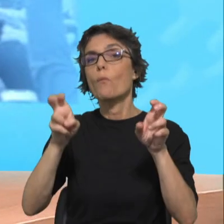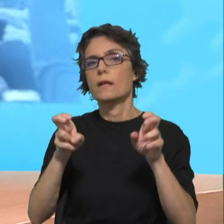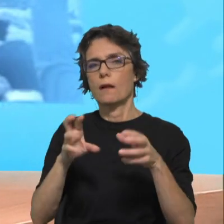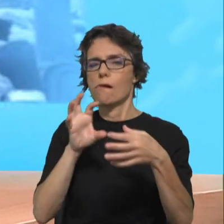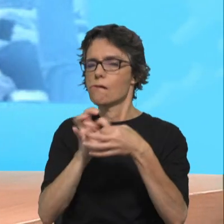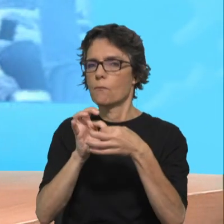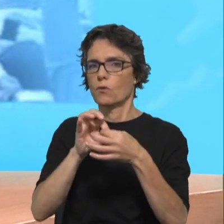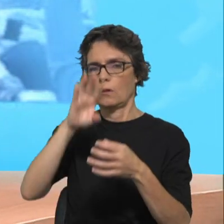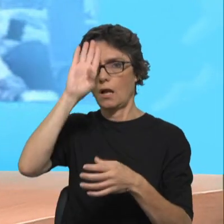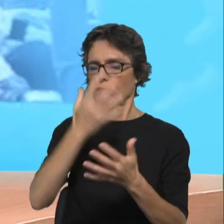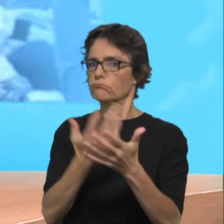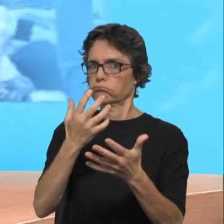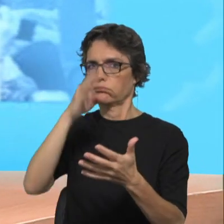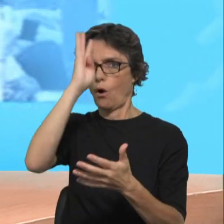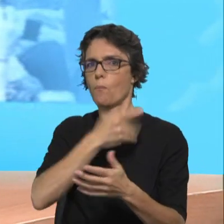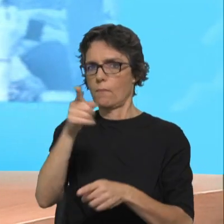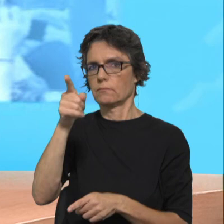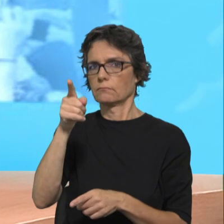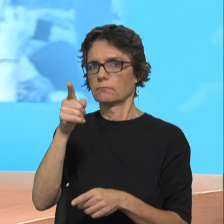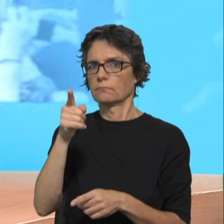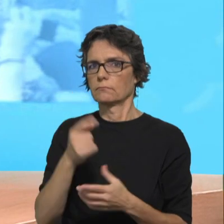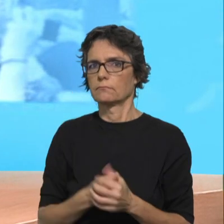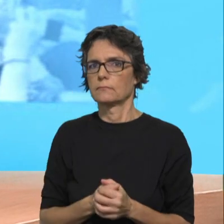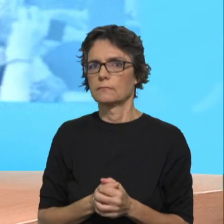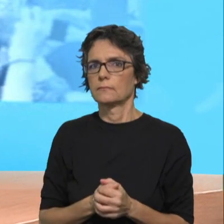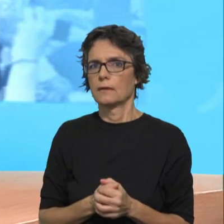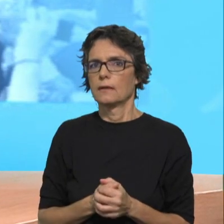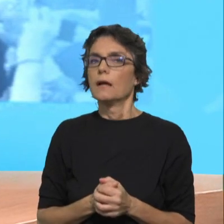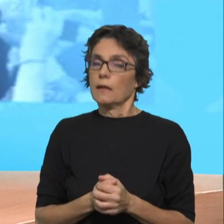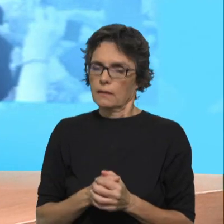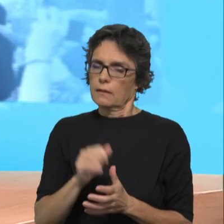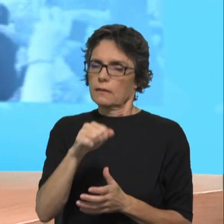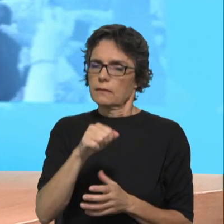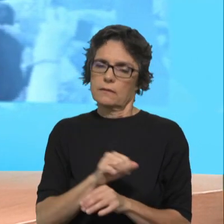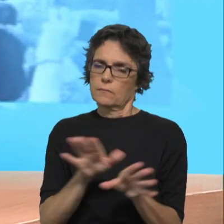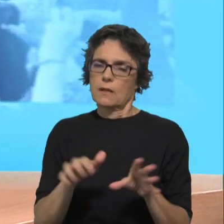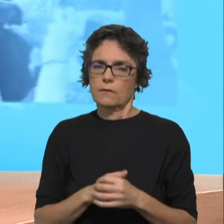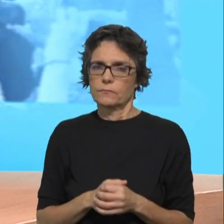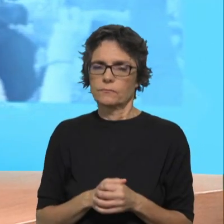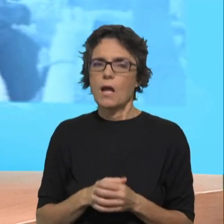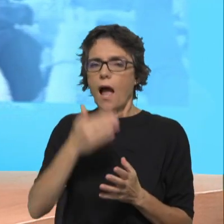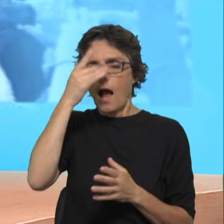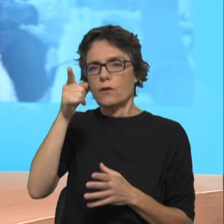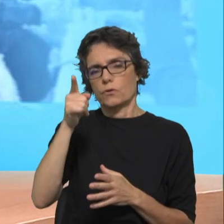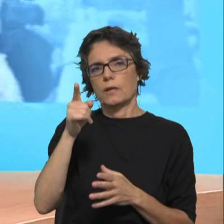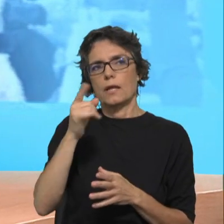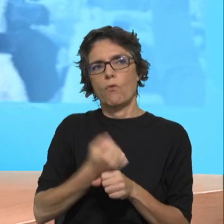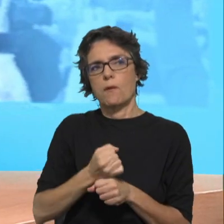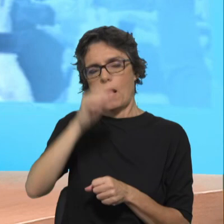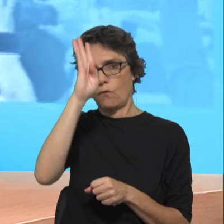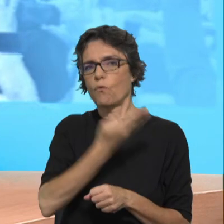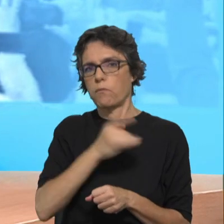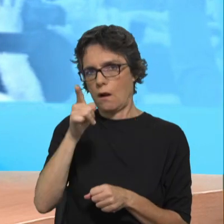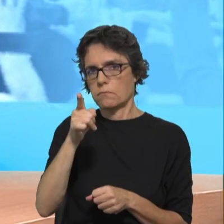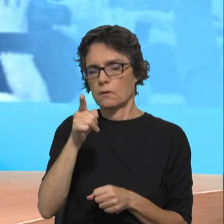dúvida disso. São os dois. Eu diria o pontificado do Papa Francisco assenta, se quisermos, olhando para os diversos